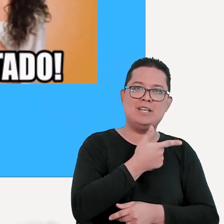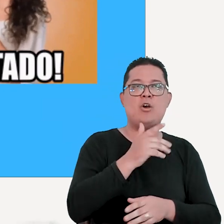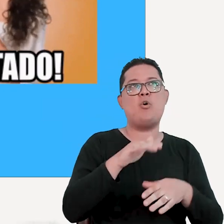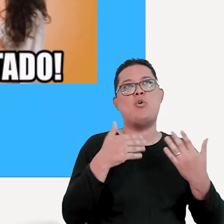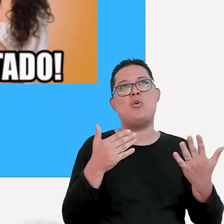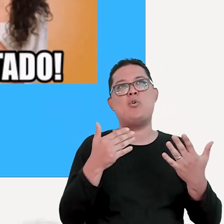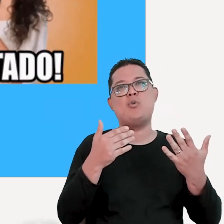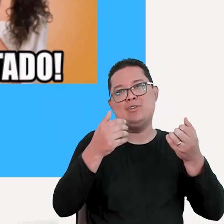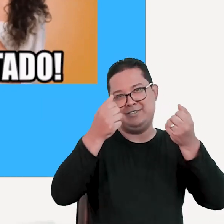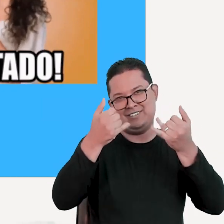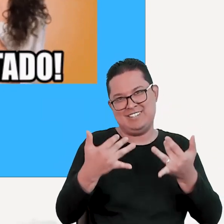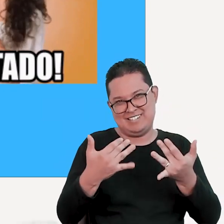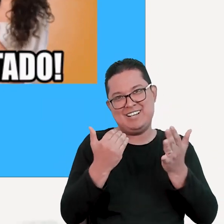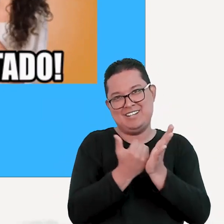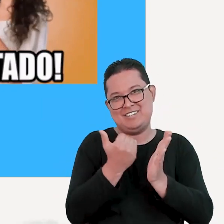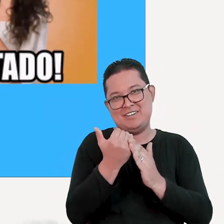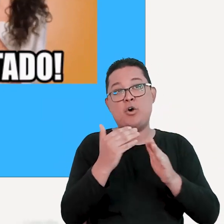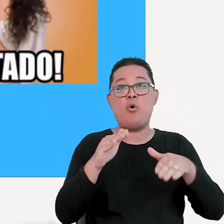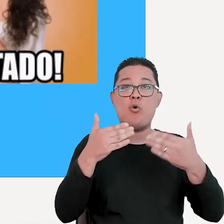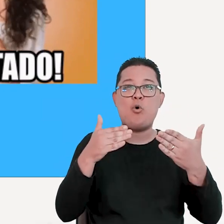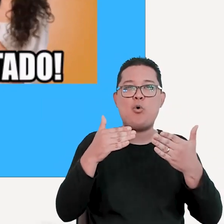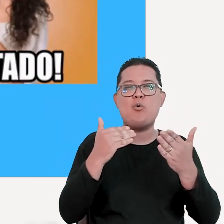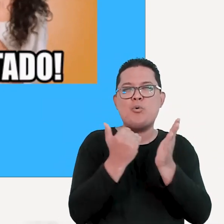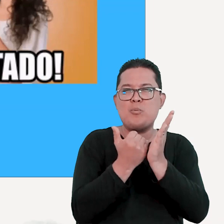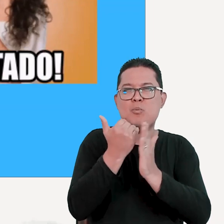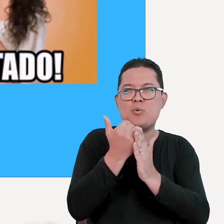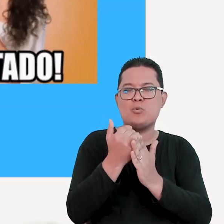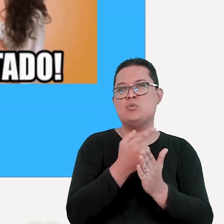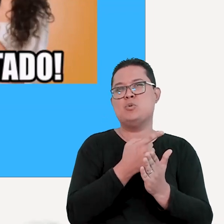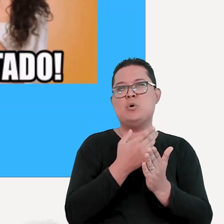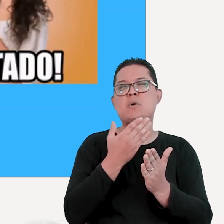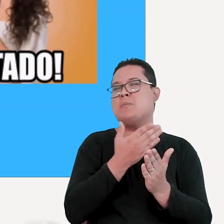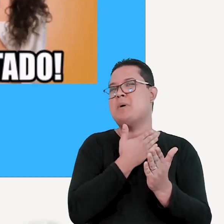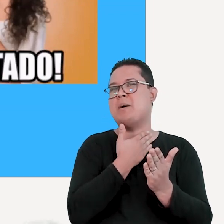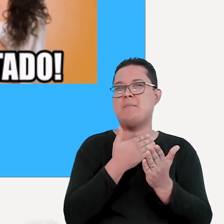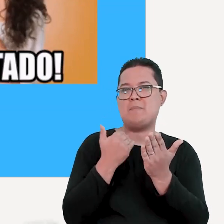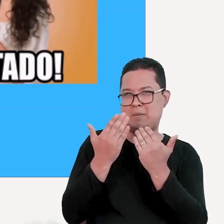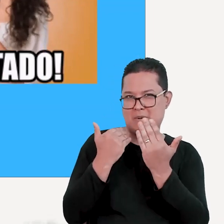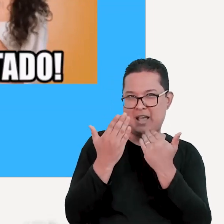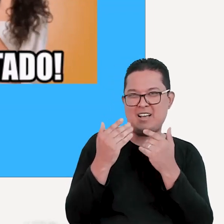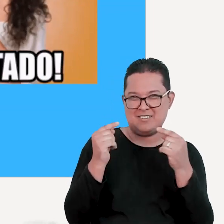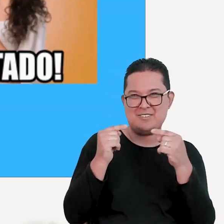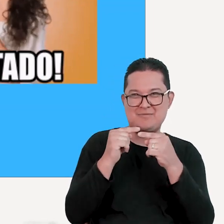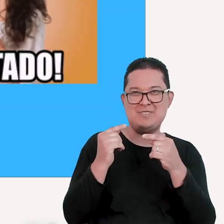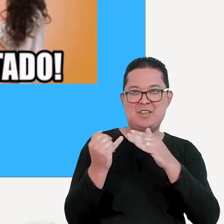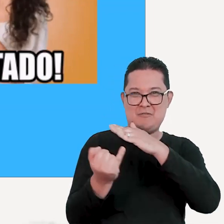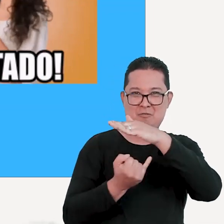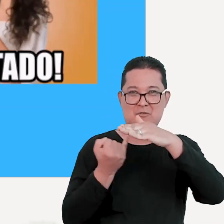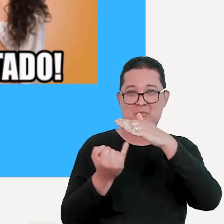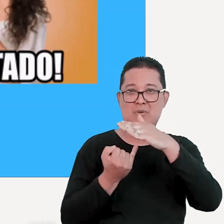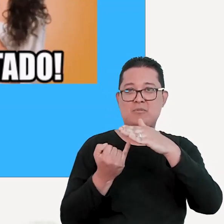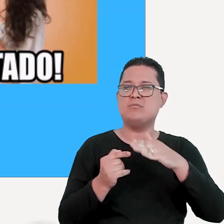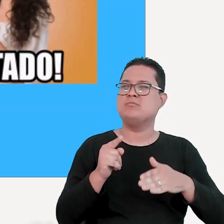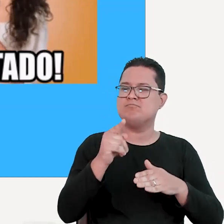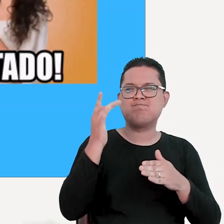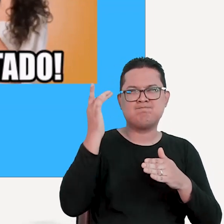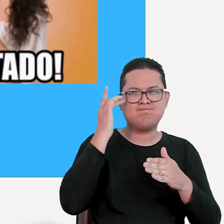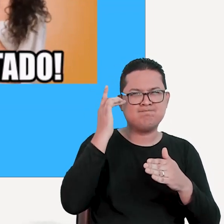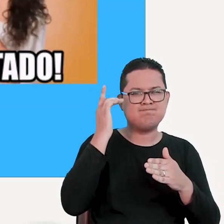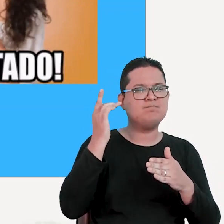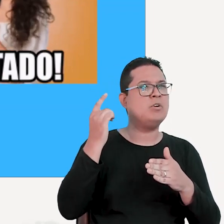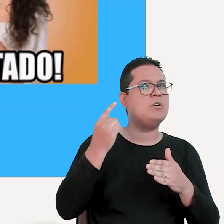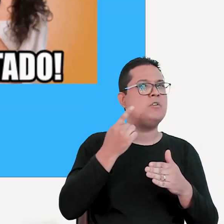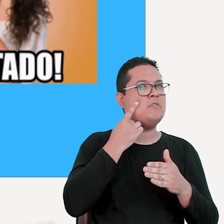mais, entre aspas, conversador, tenha bom senso. Verifique o momento da pessoa usuária dentro da sua